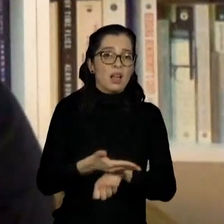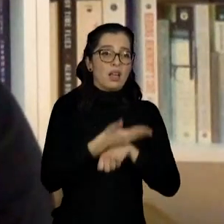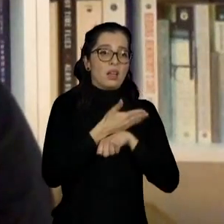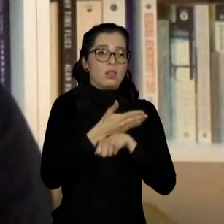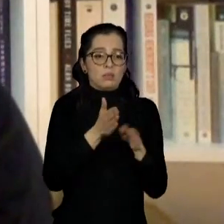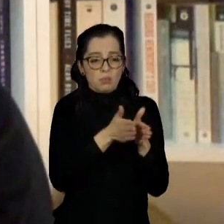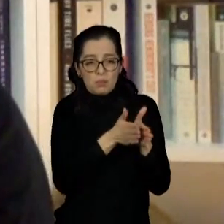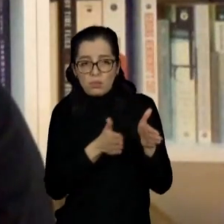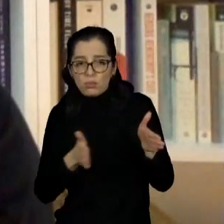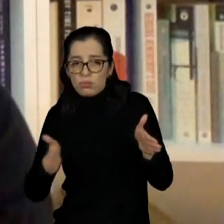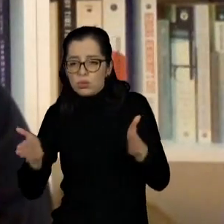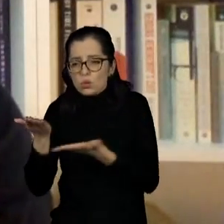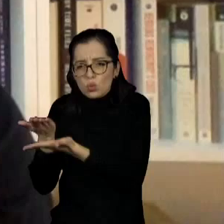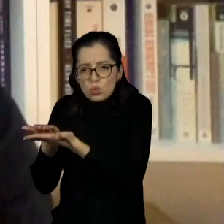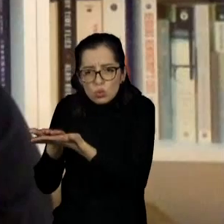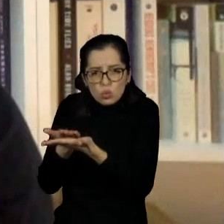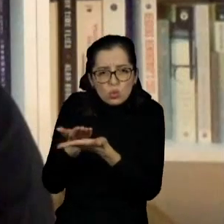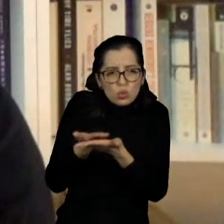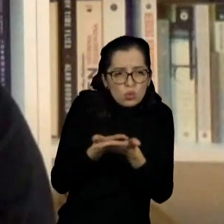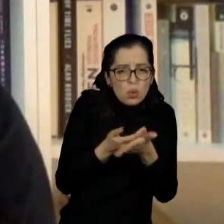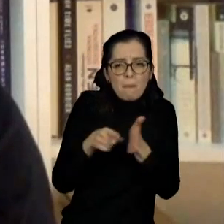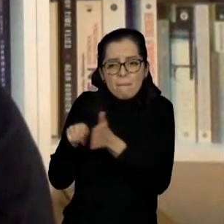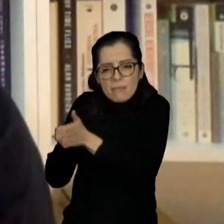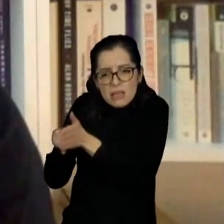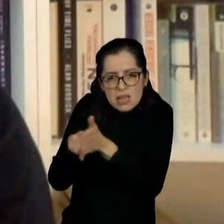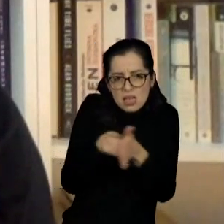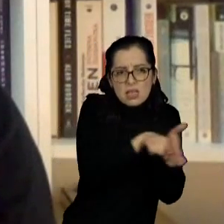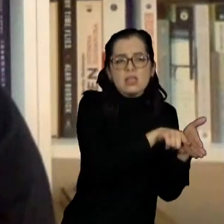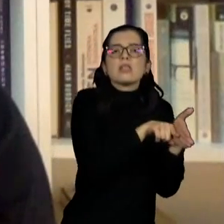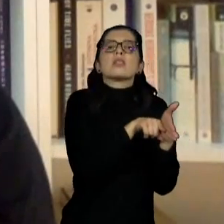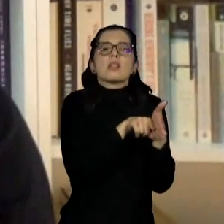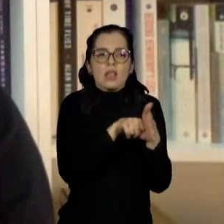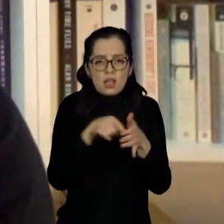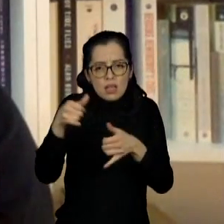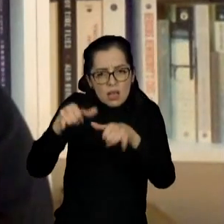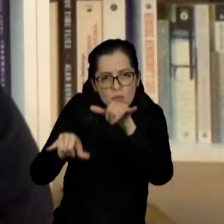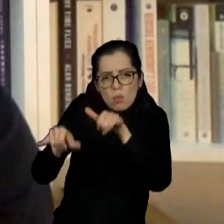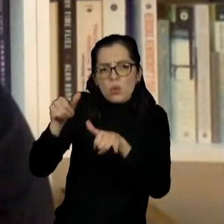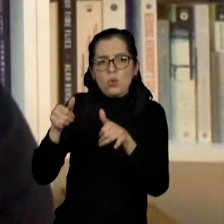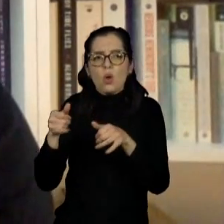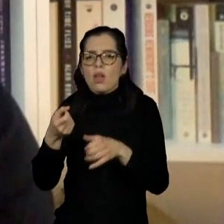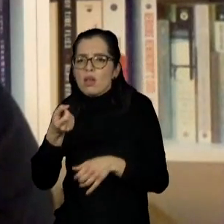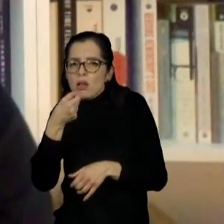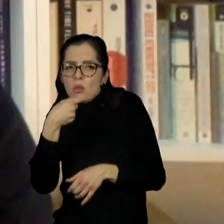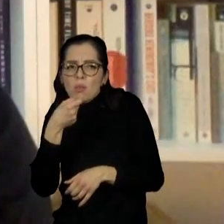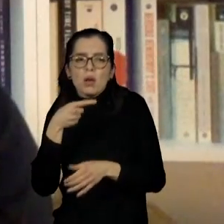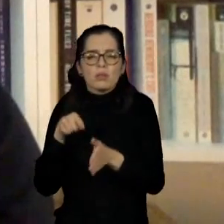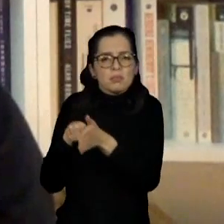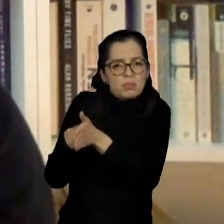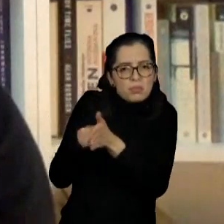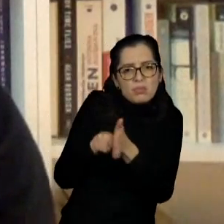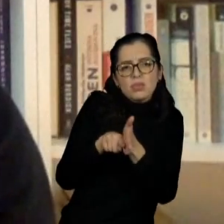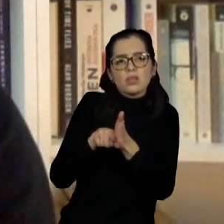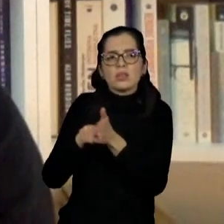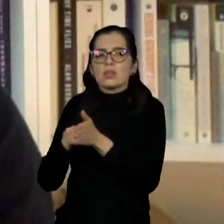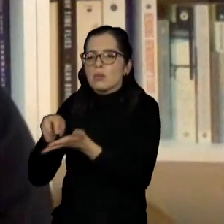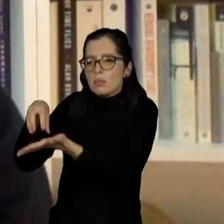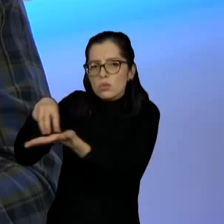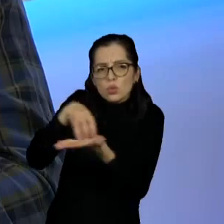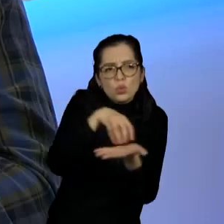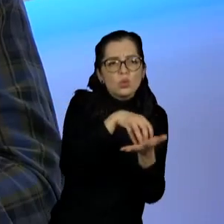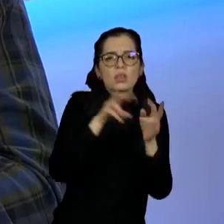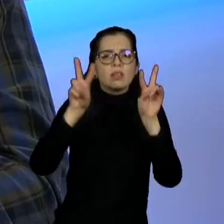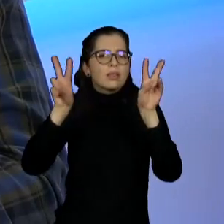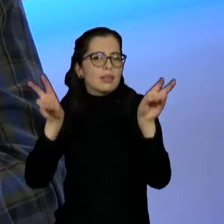desenvolvimento dela. As farmacêuticas estão trabalhando, assim como os institutos de pesquisa, e falando em ter